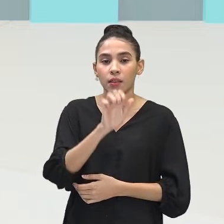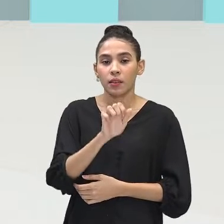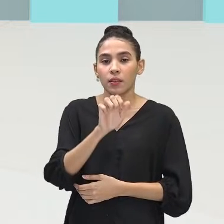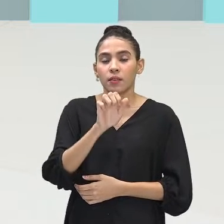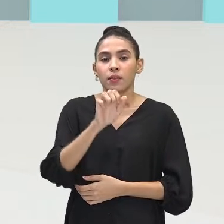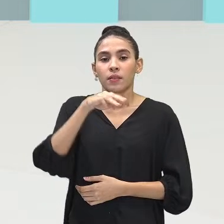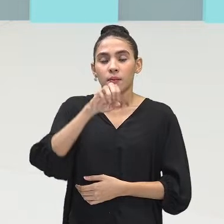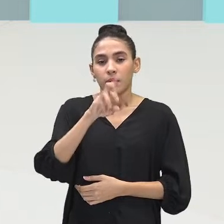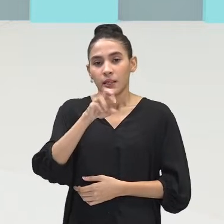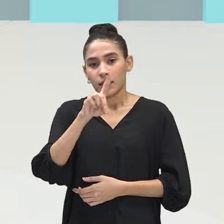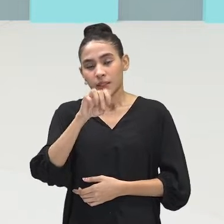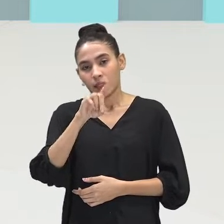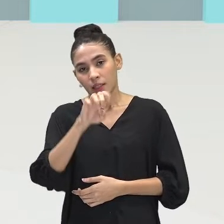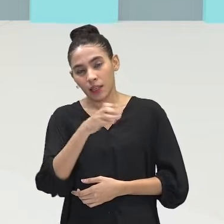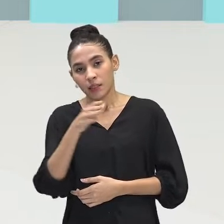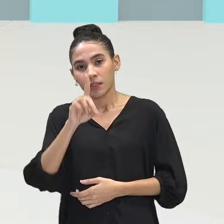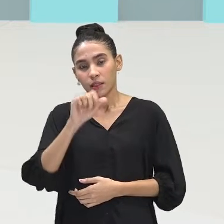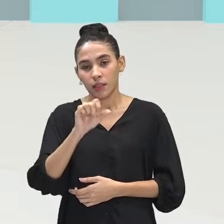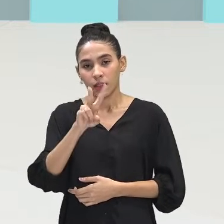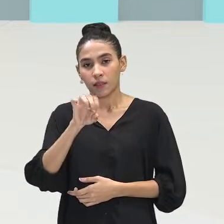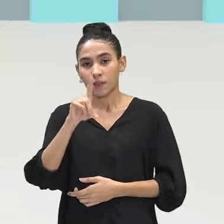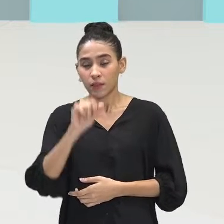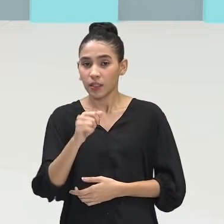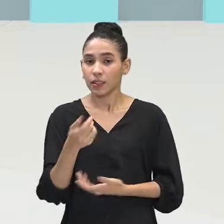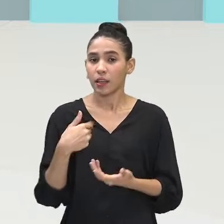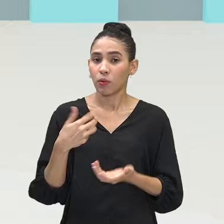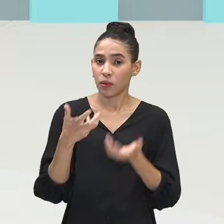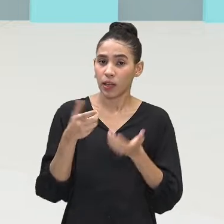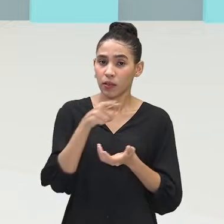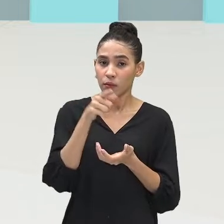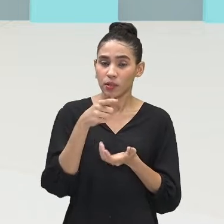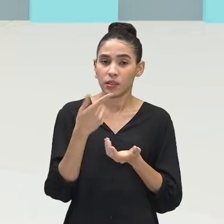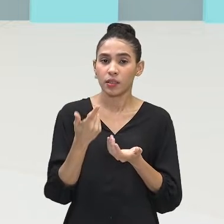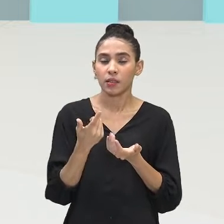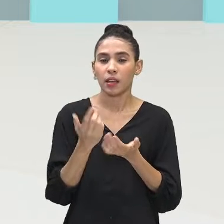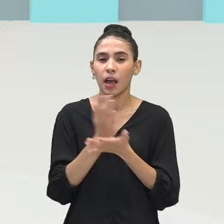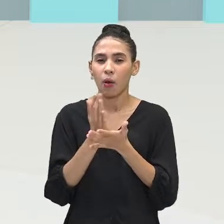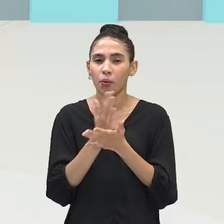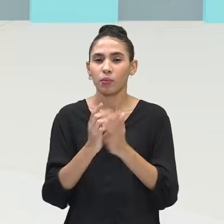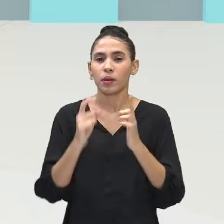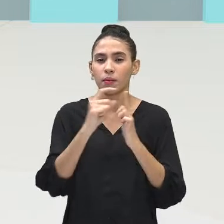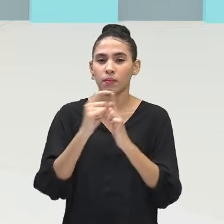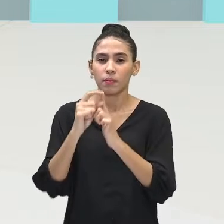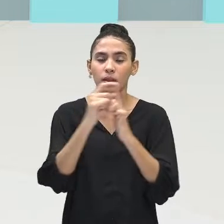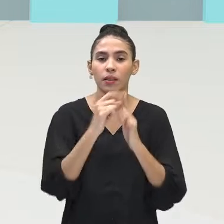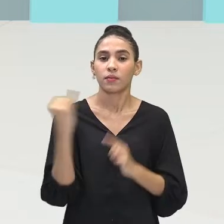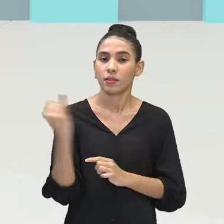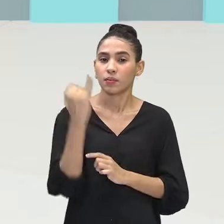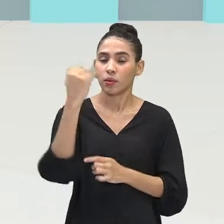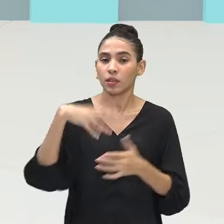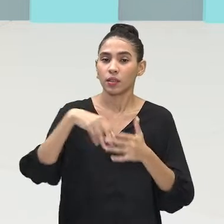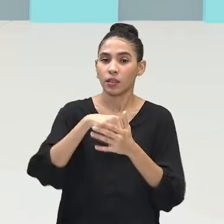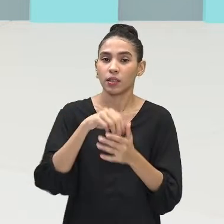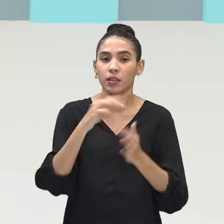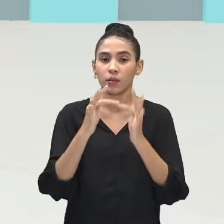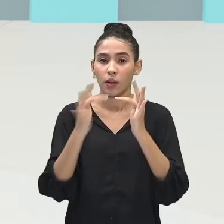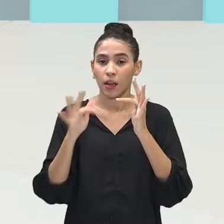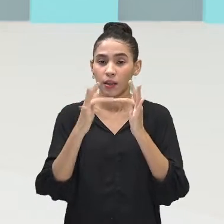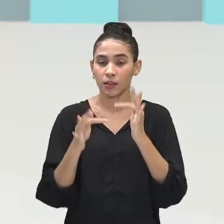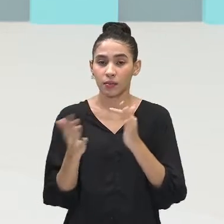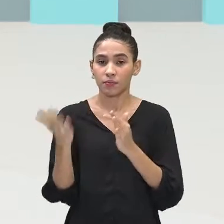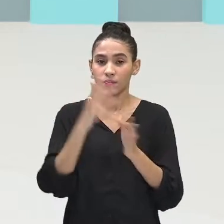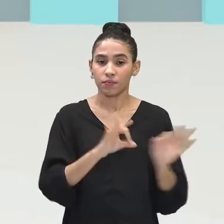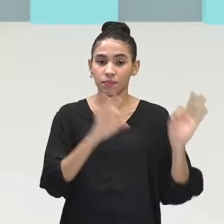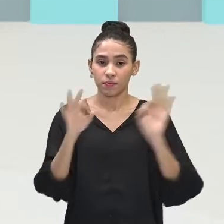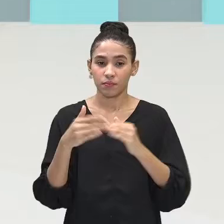preciso aproveitar a vida hoje e agora, eu quero que vocês vejam comigo algumas palavras que são importantes dentro do arcadismo. Acompanha